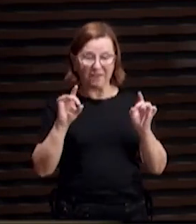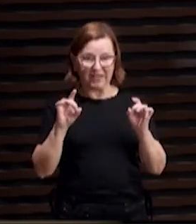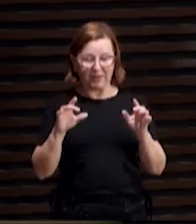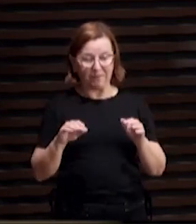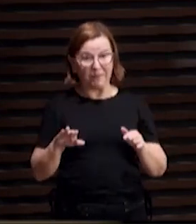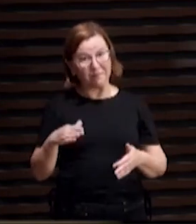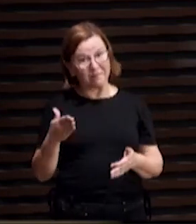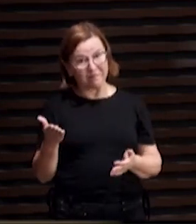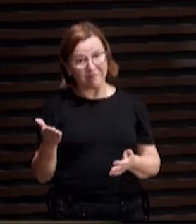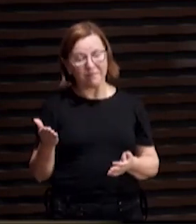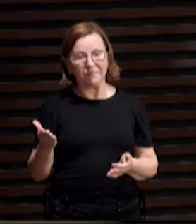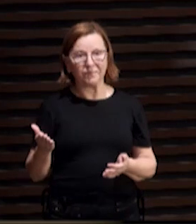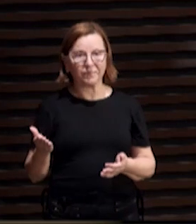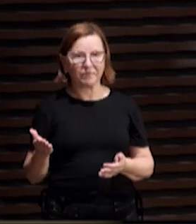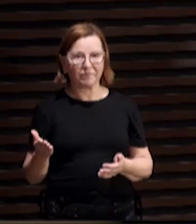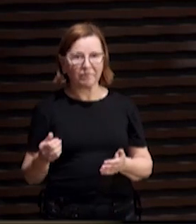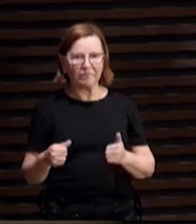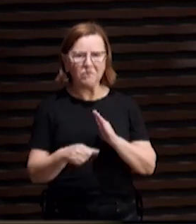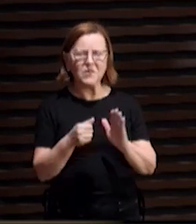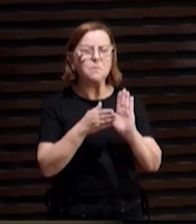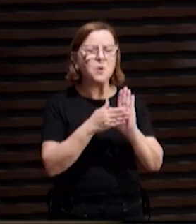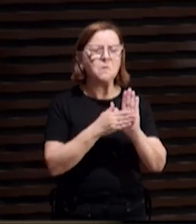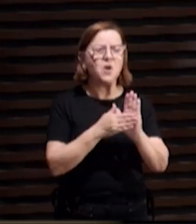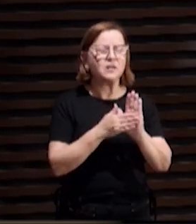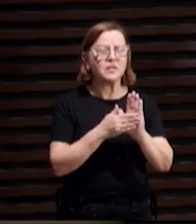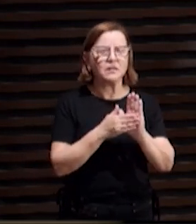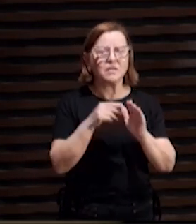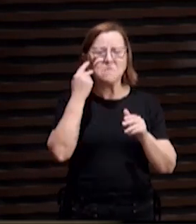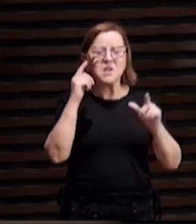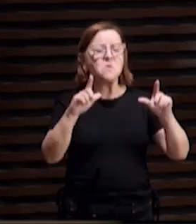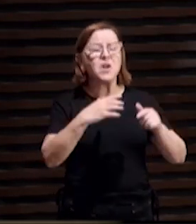Portanto, a primeira proposta para o quadro do filho.